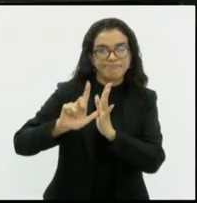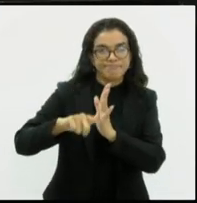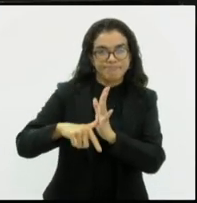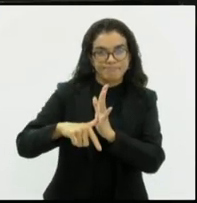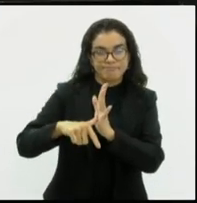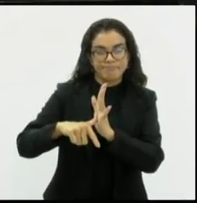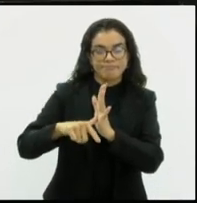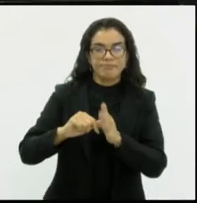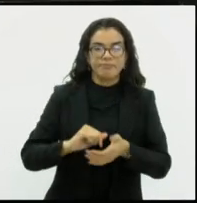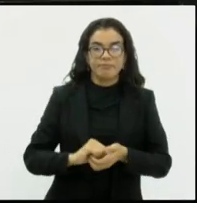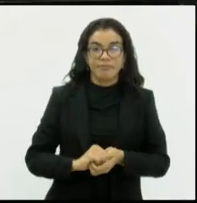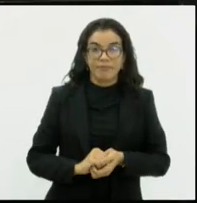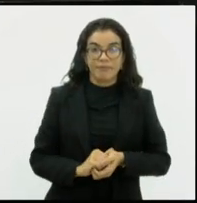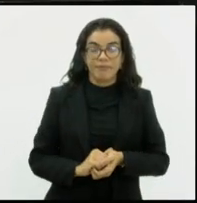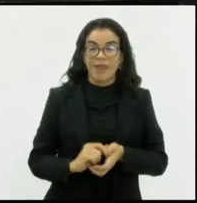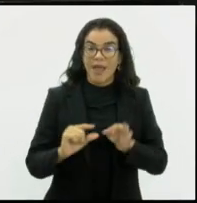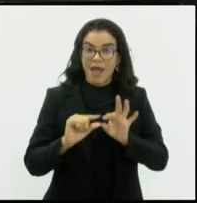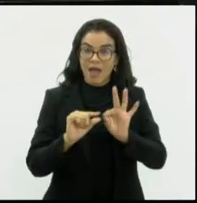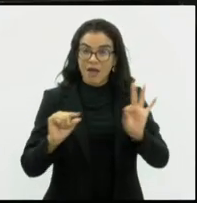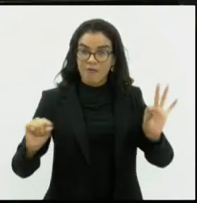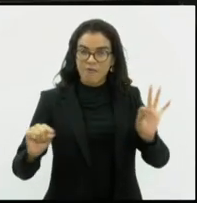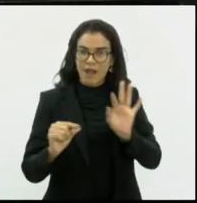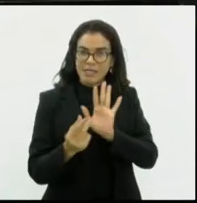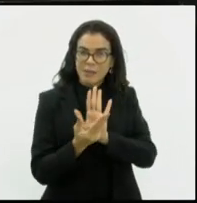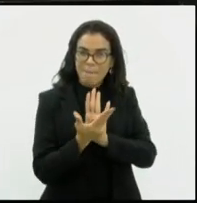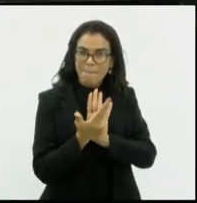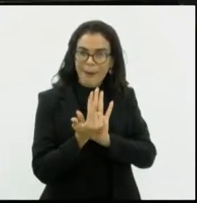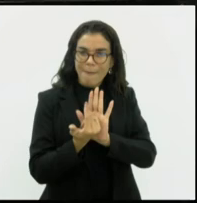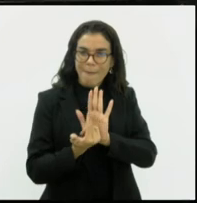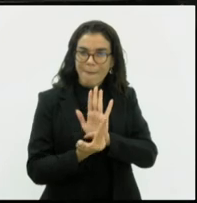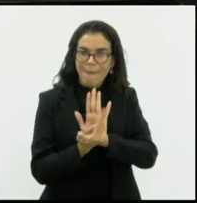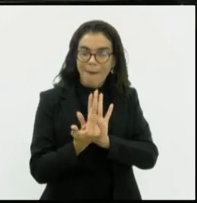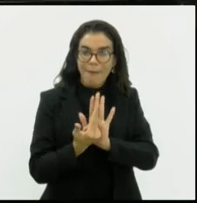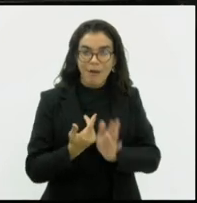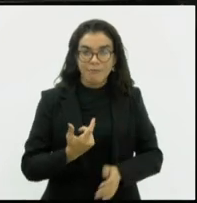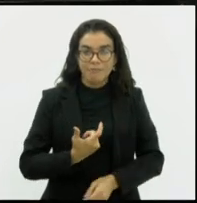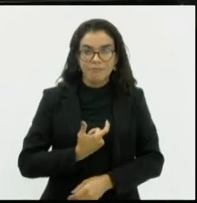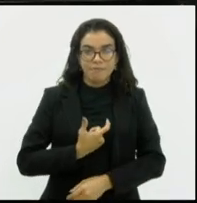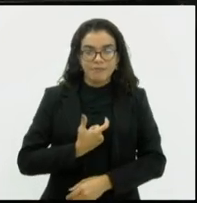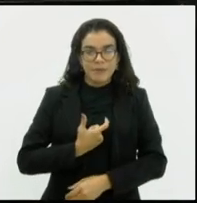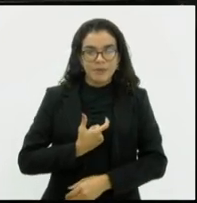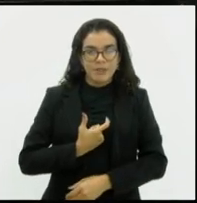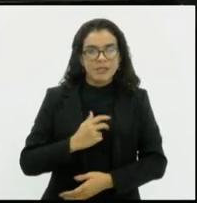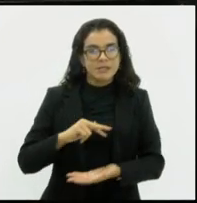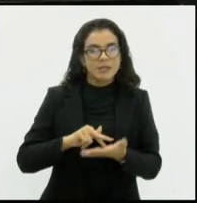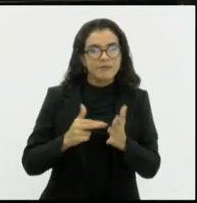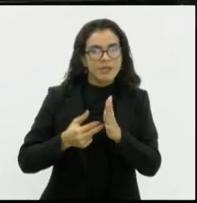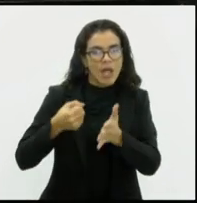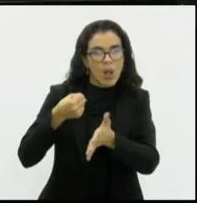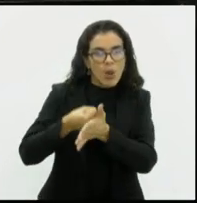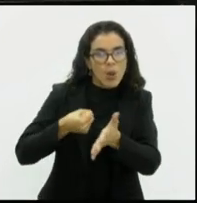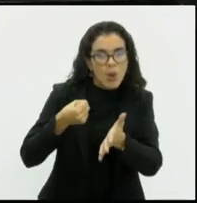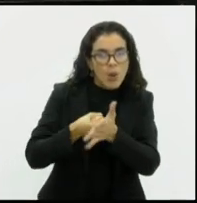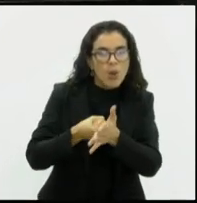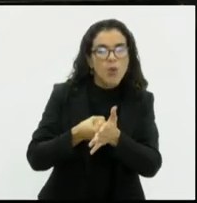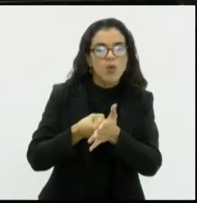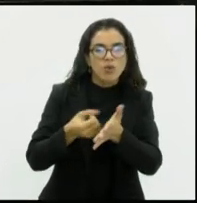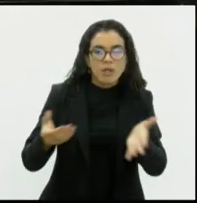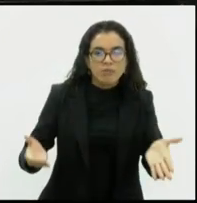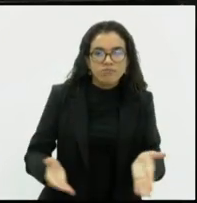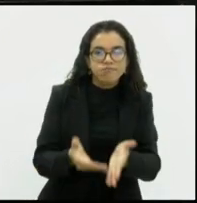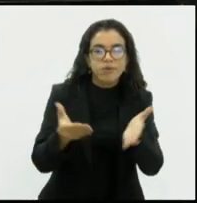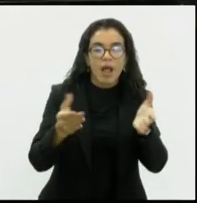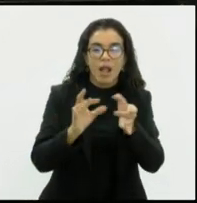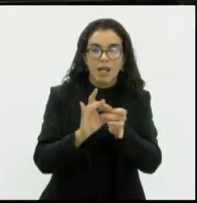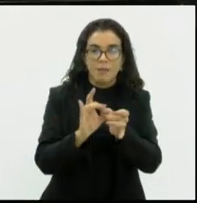A frase está gravada na medalha, lembra-nos do compromisso constante com a nossa luta pela liberdade e pela